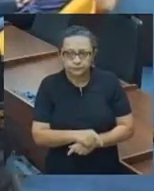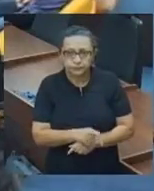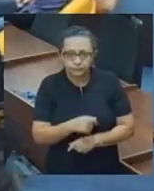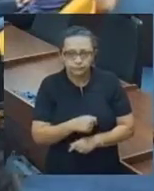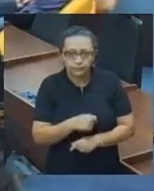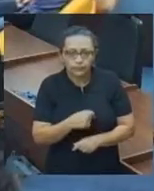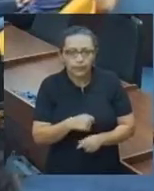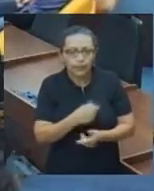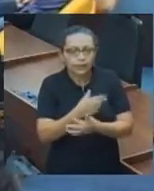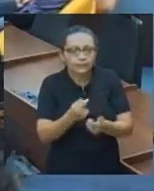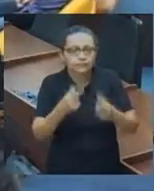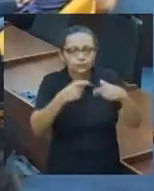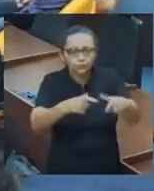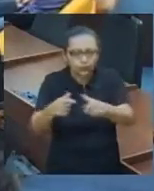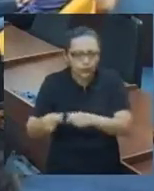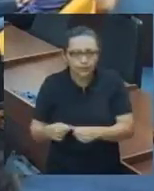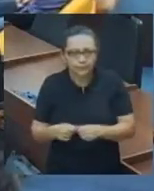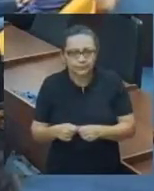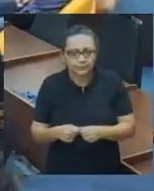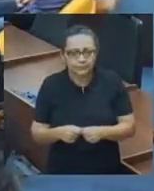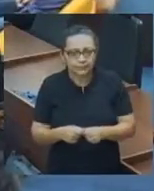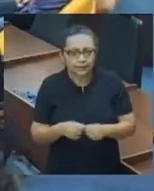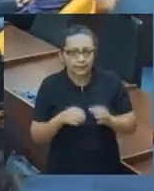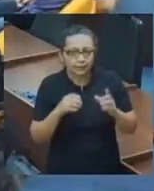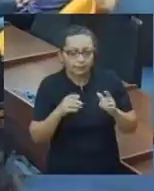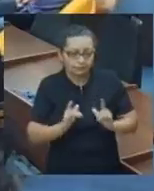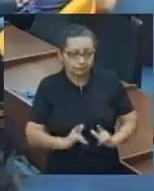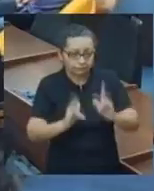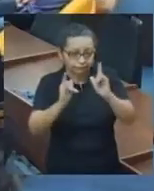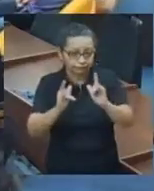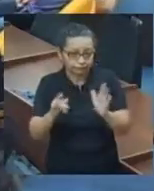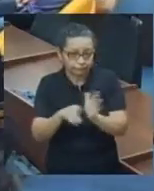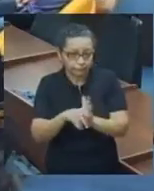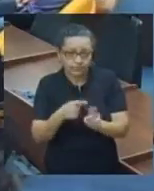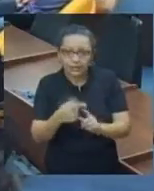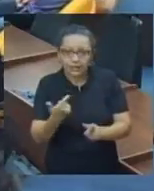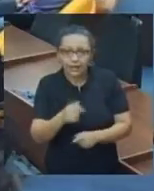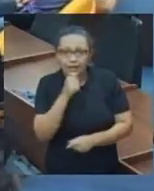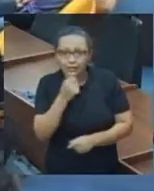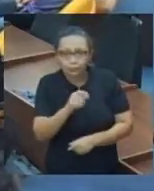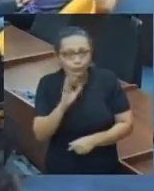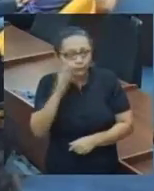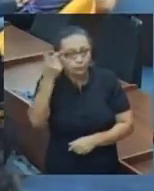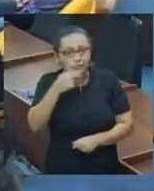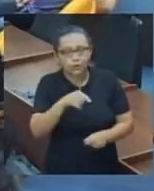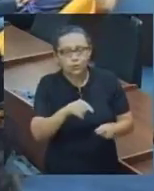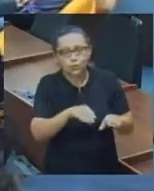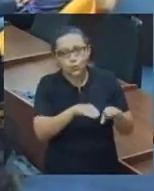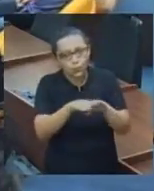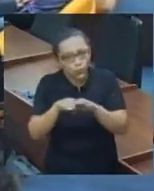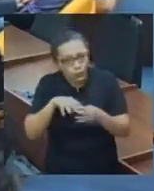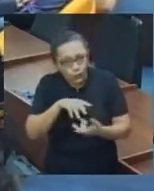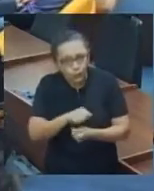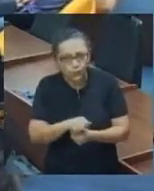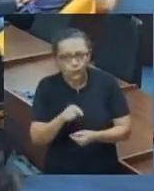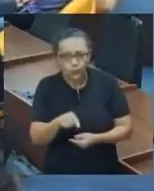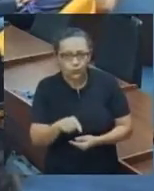patrimônio histórico e arquitetônico mas não existe uma solução universal é